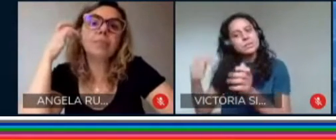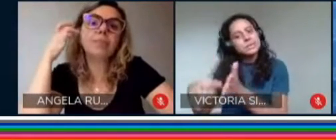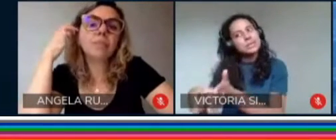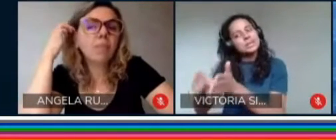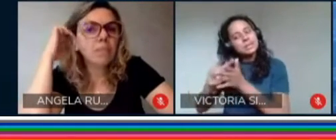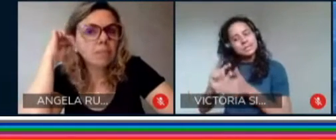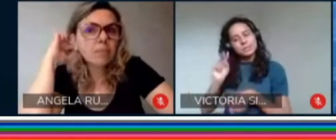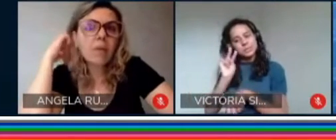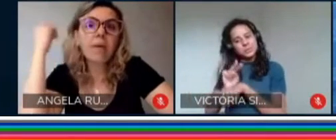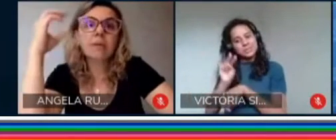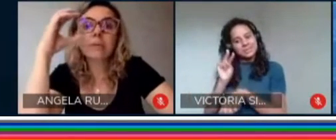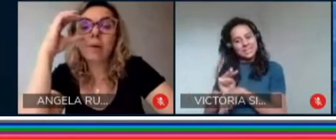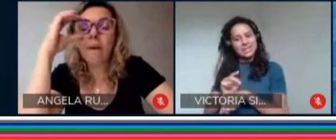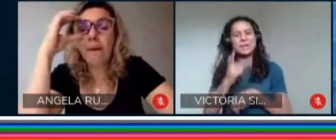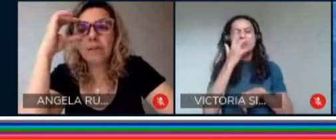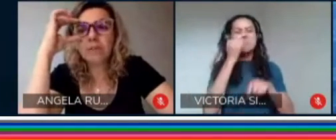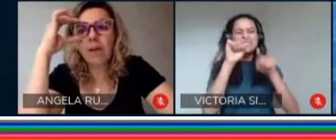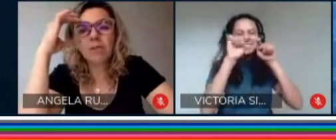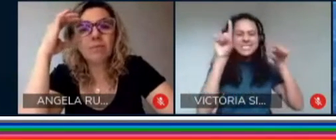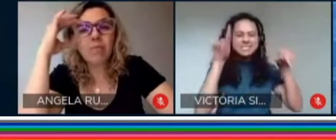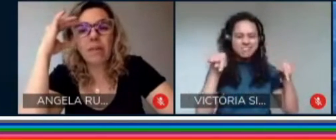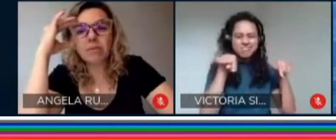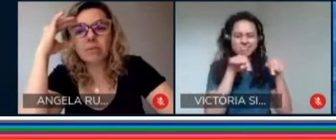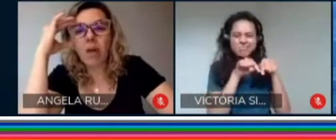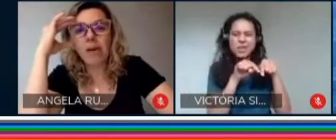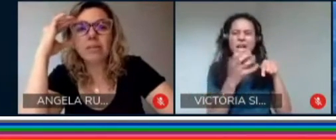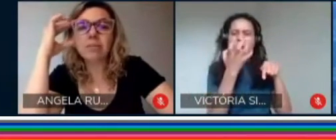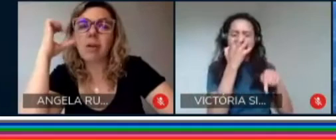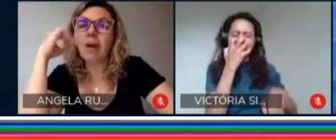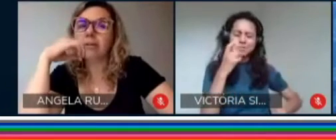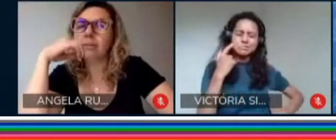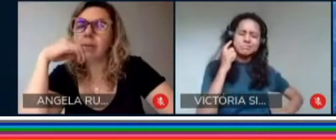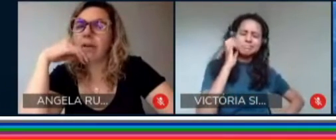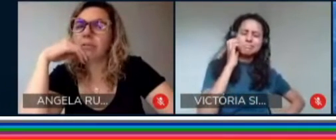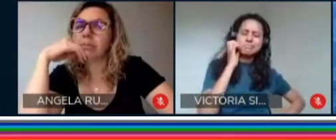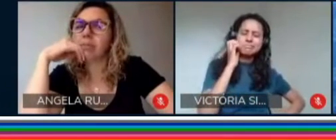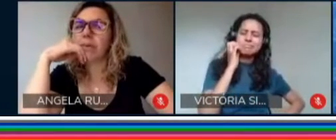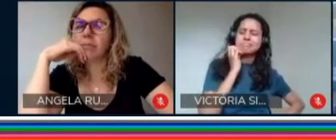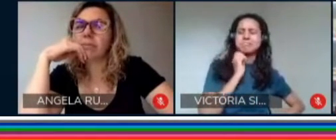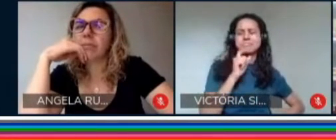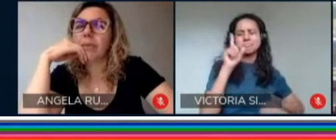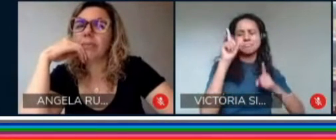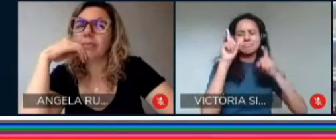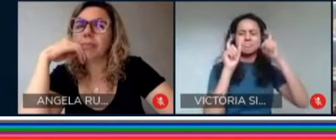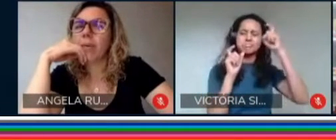o cachorro desconfiado e pensa, será, né? Quando o usuário vem até nós.